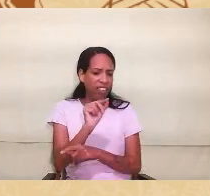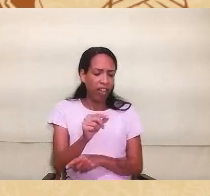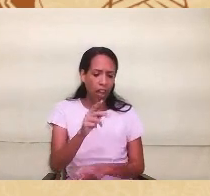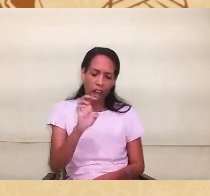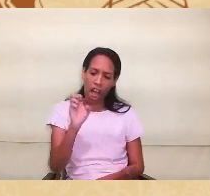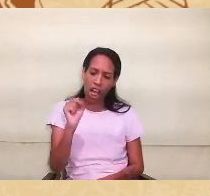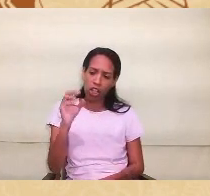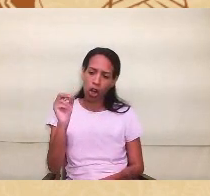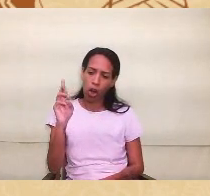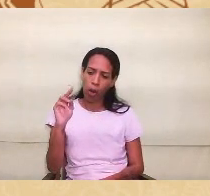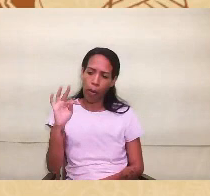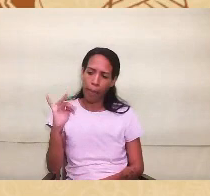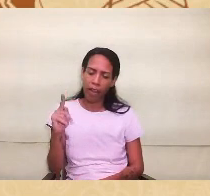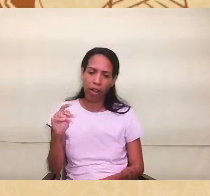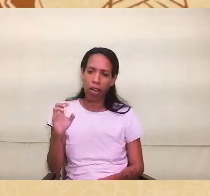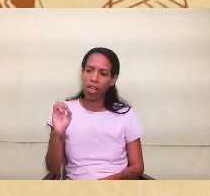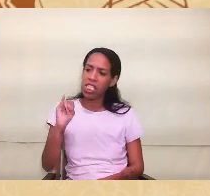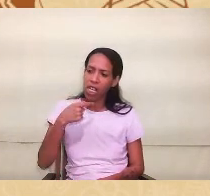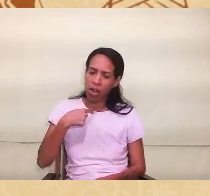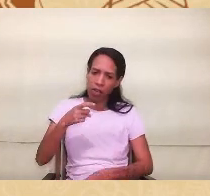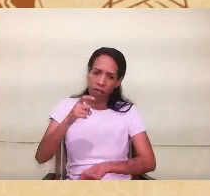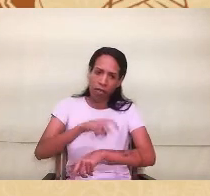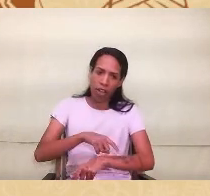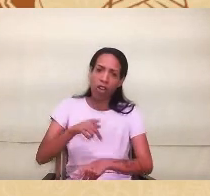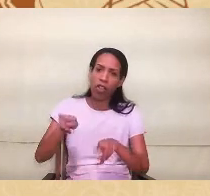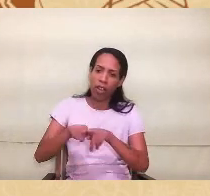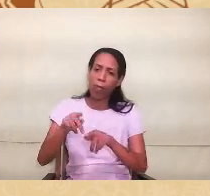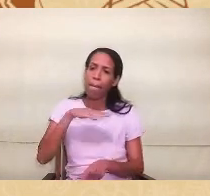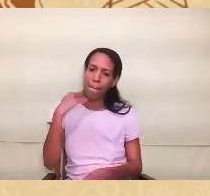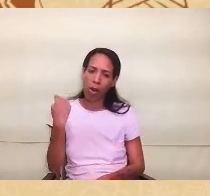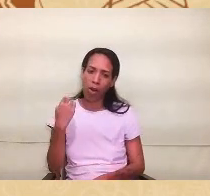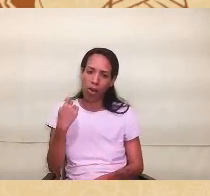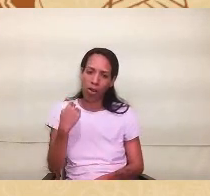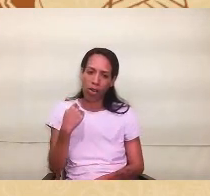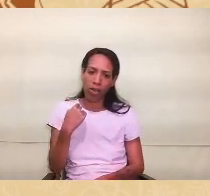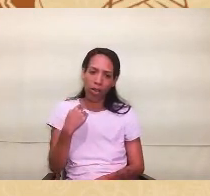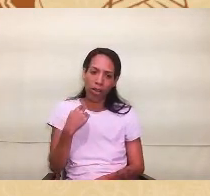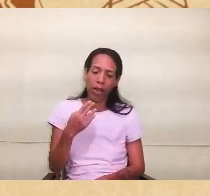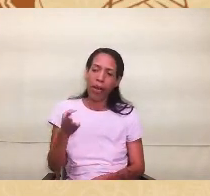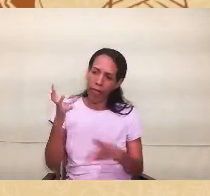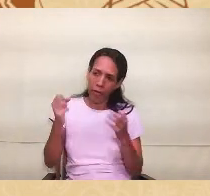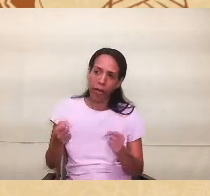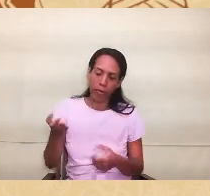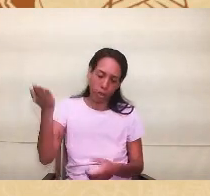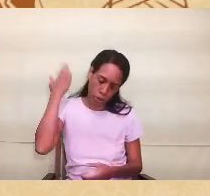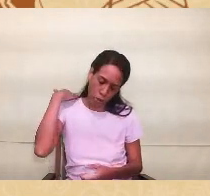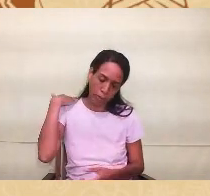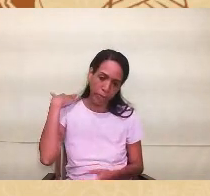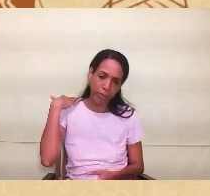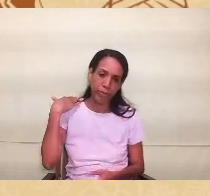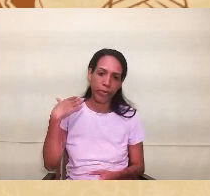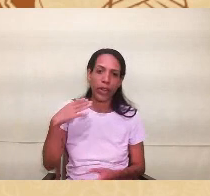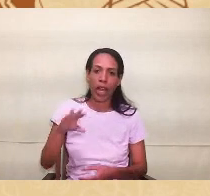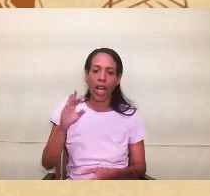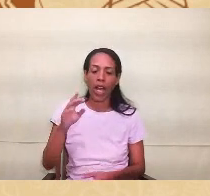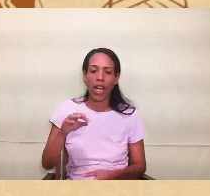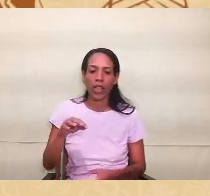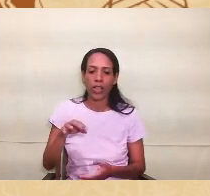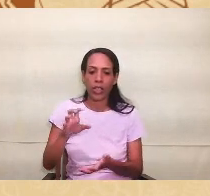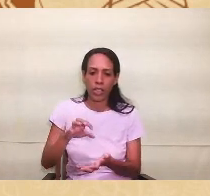eu te ferrar, rã, eu também vou morrer. Tá, bora aí, sobe aí nas costas. Aí a rã estava atravessando